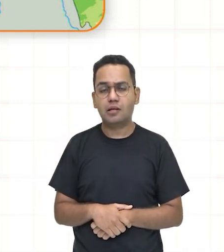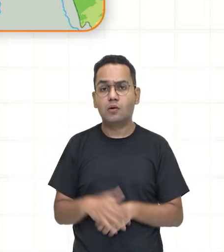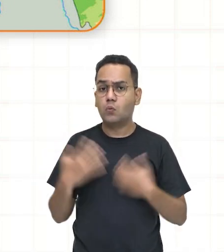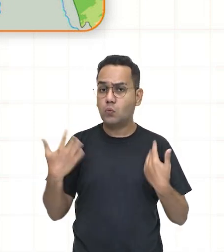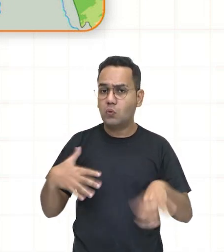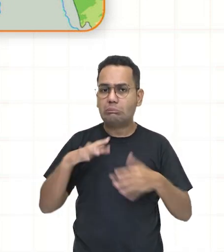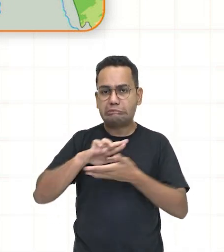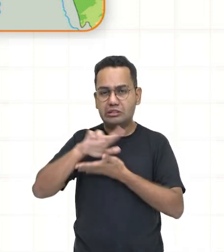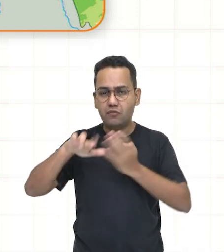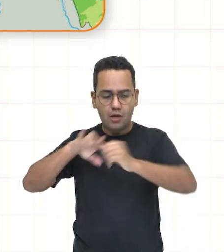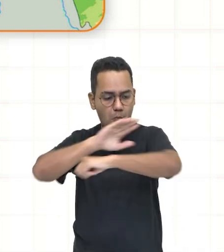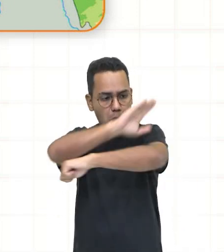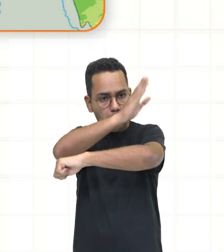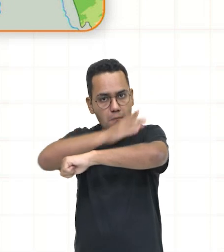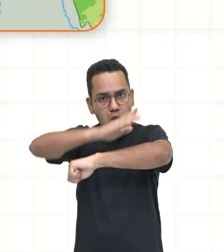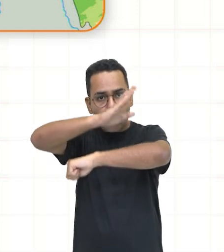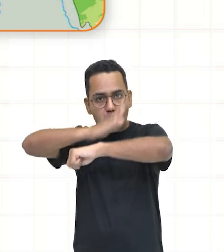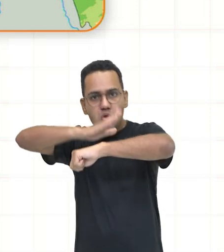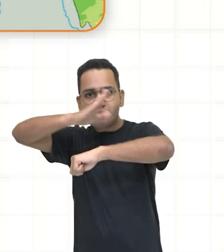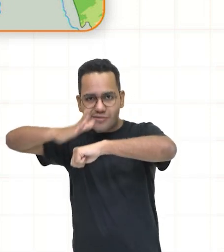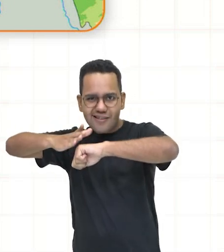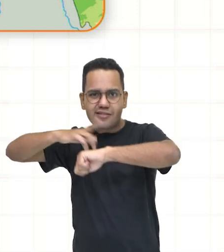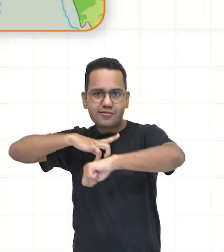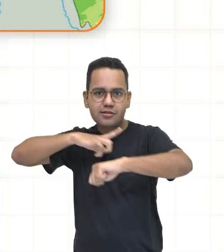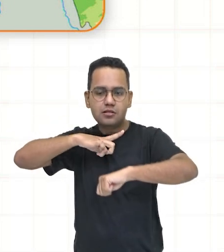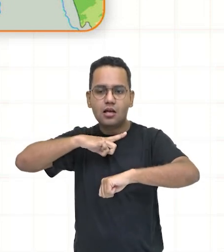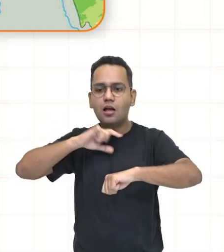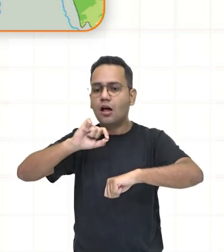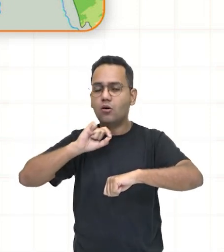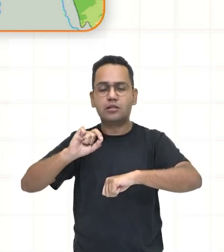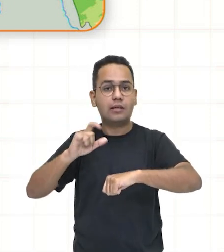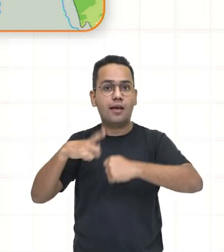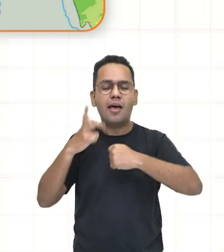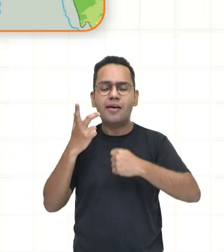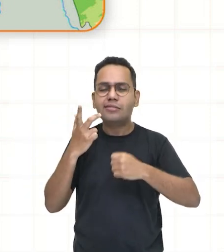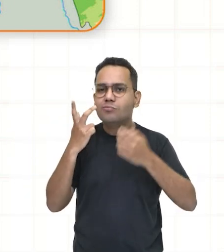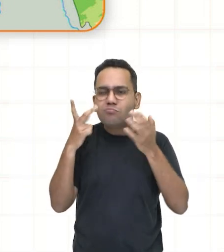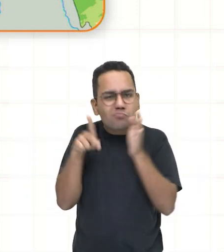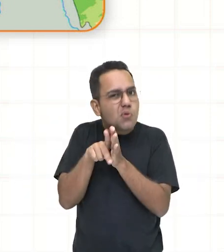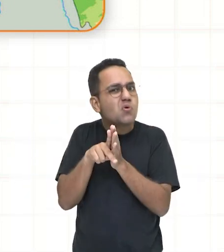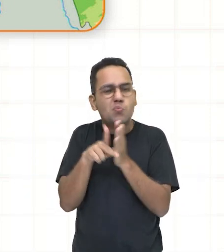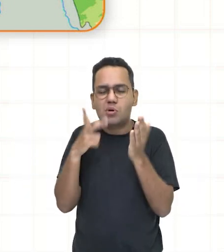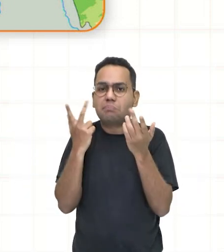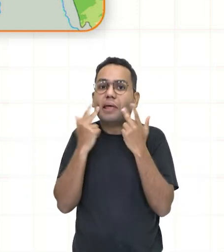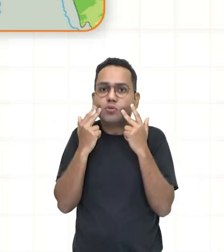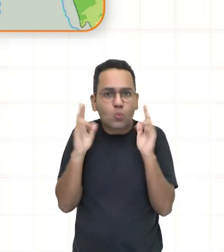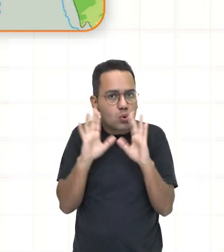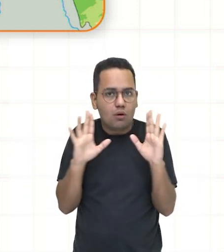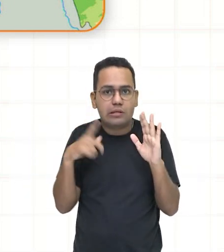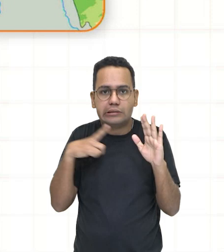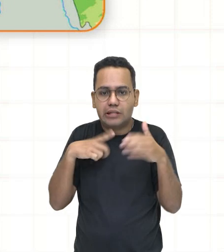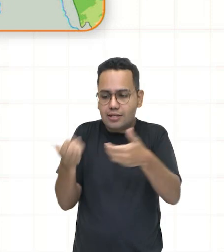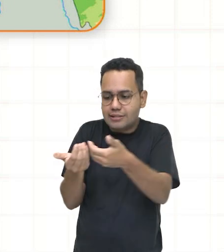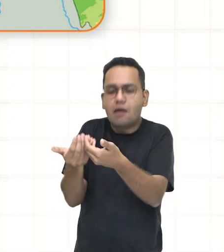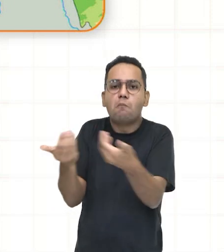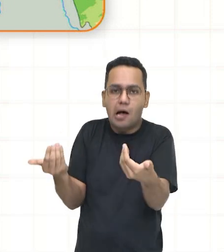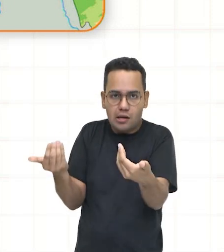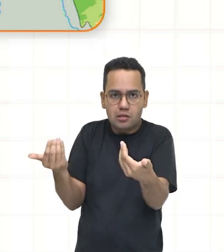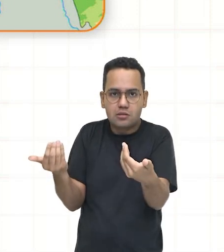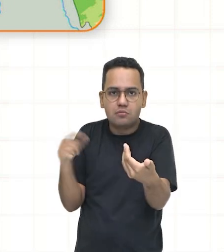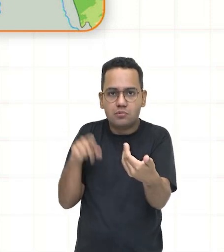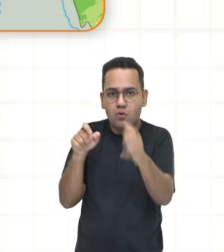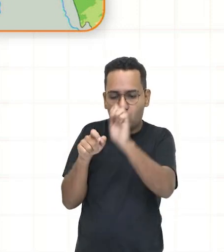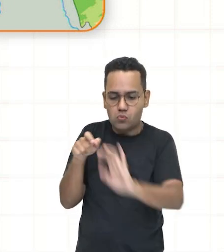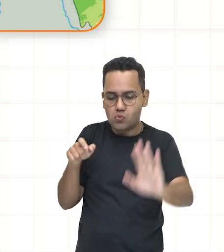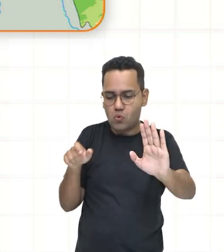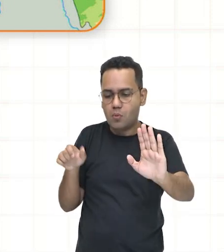esse formato e é o que separa aí naturalmente a Europa da Ásia. Então